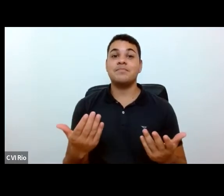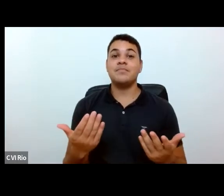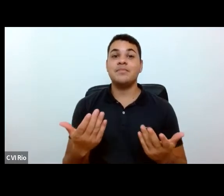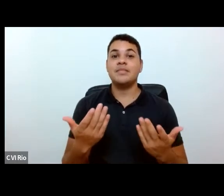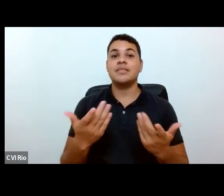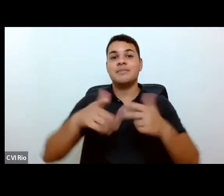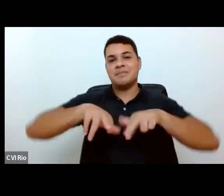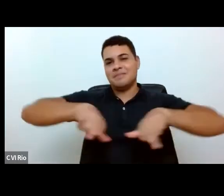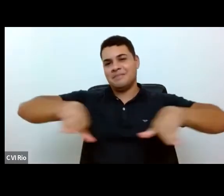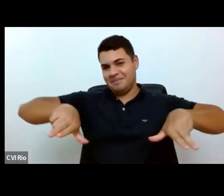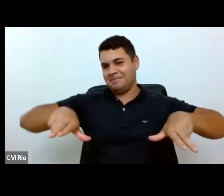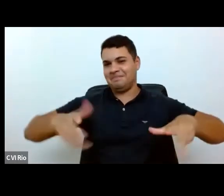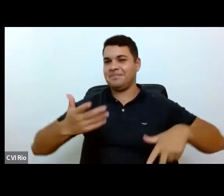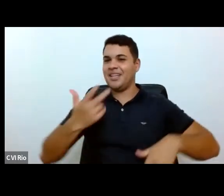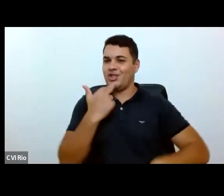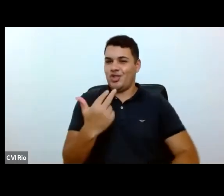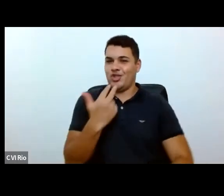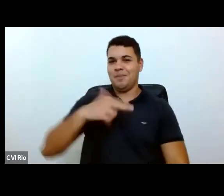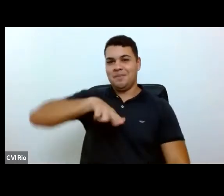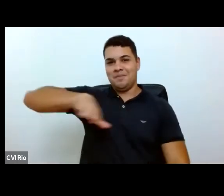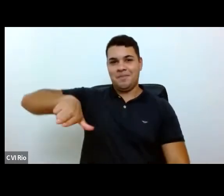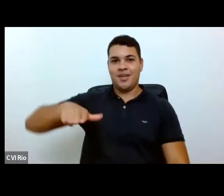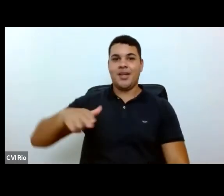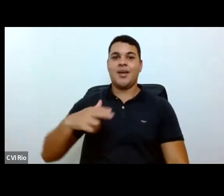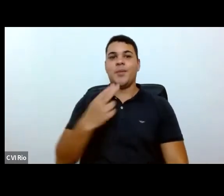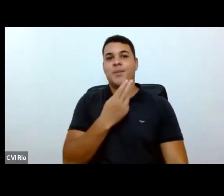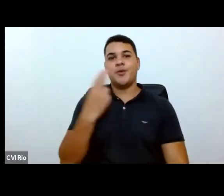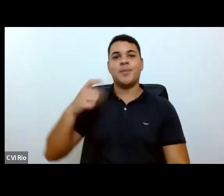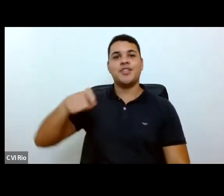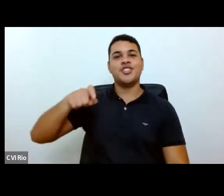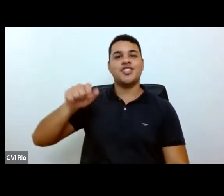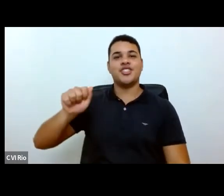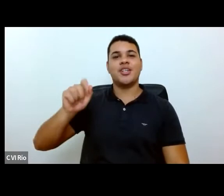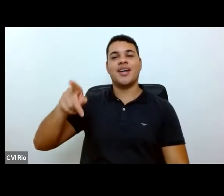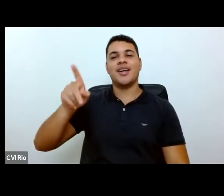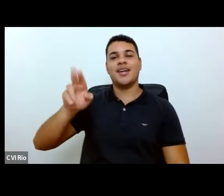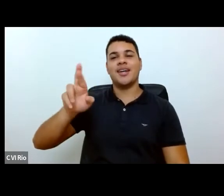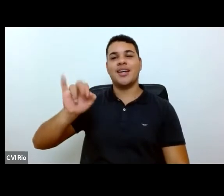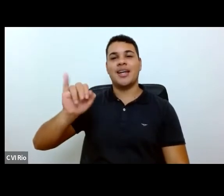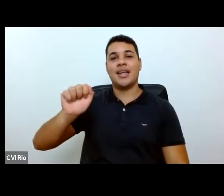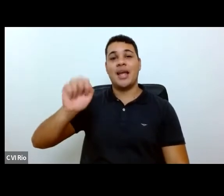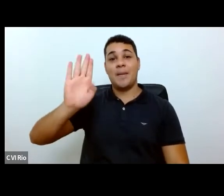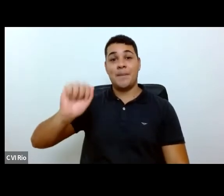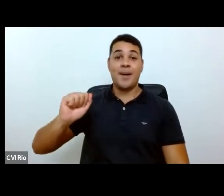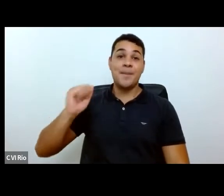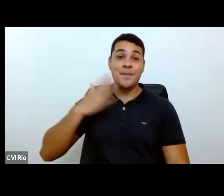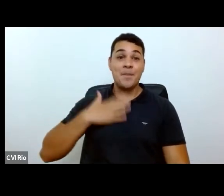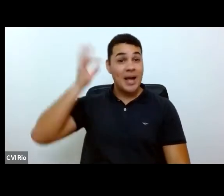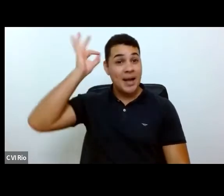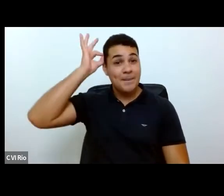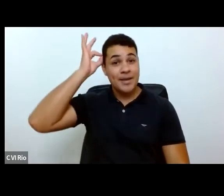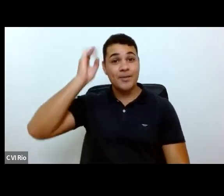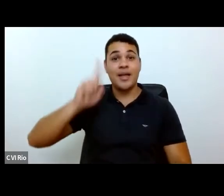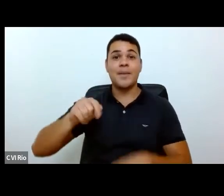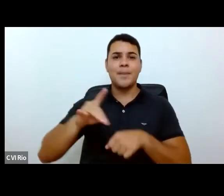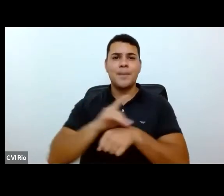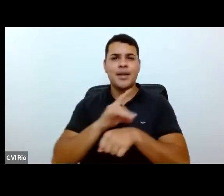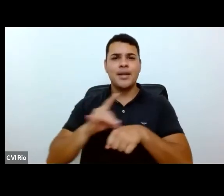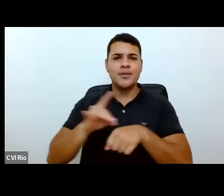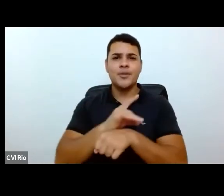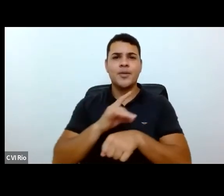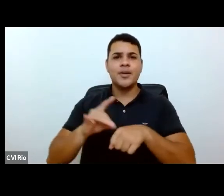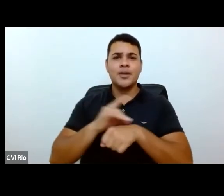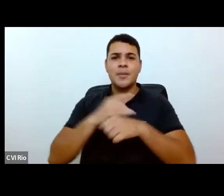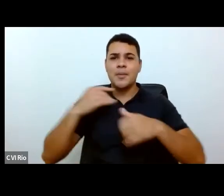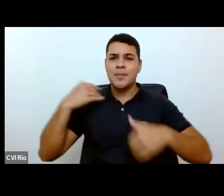Célia Chacriabá, tenho cabelo preto, grande. Estou vestida quase que só por pintura corporal,